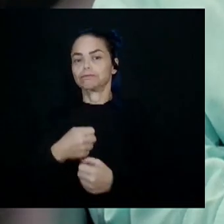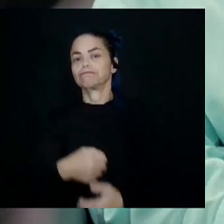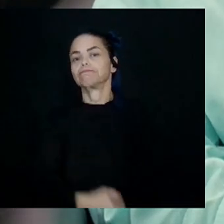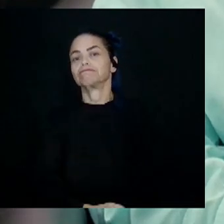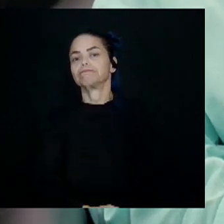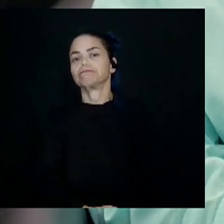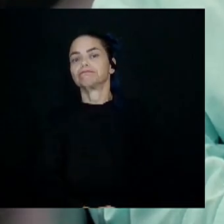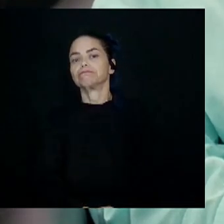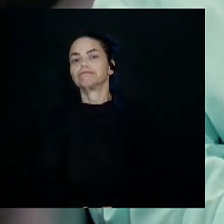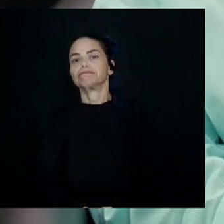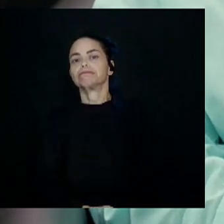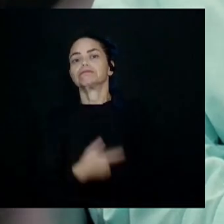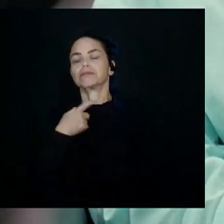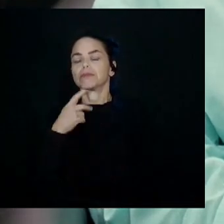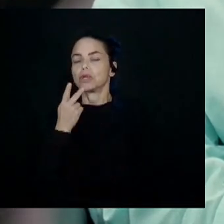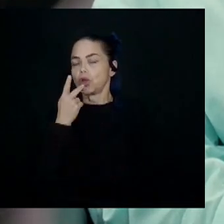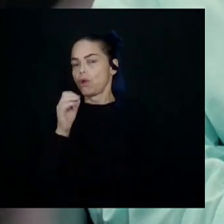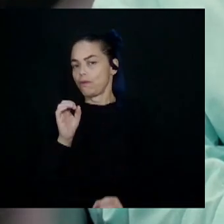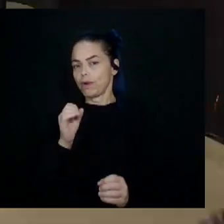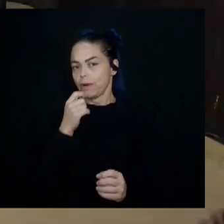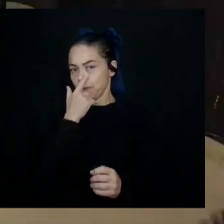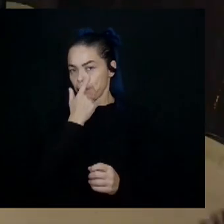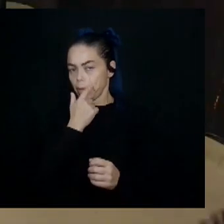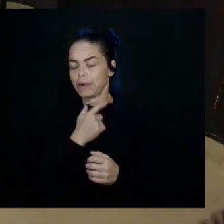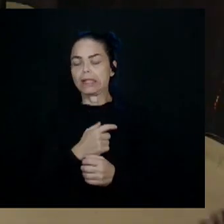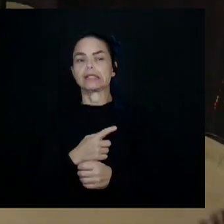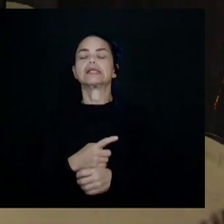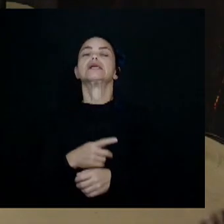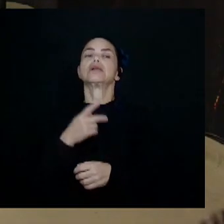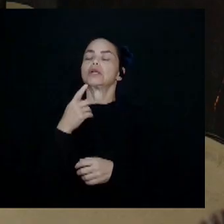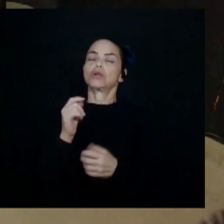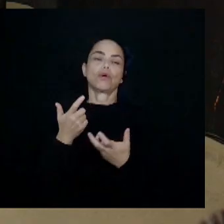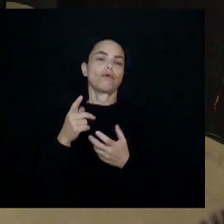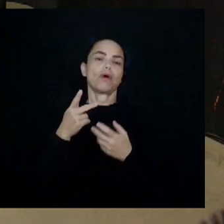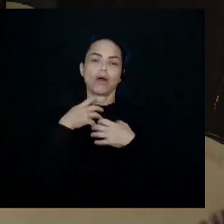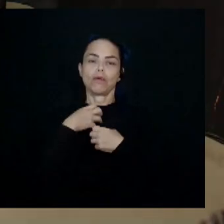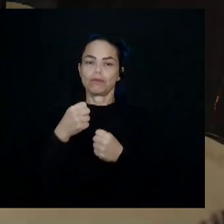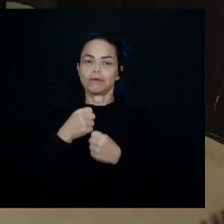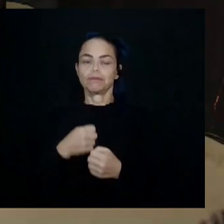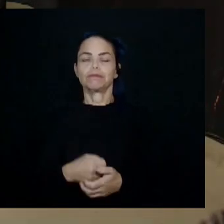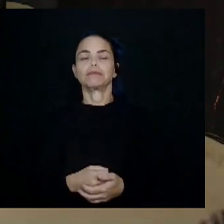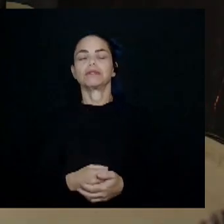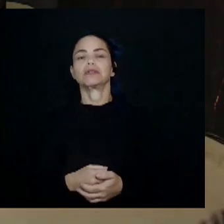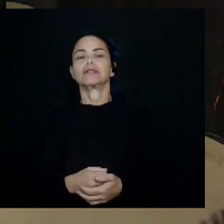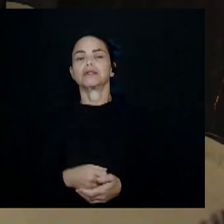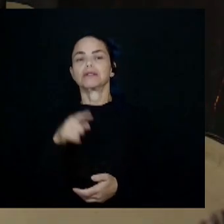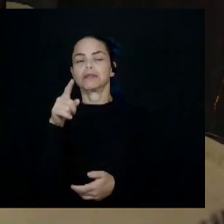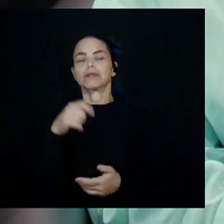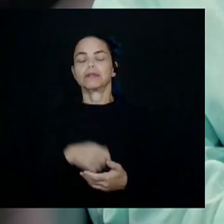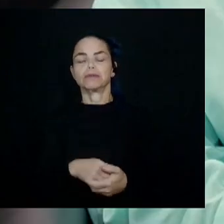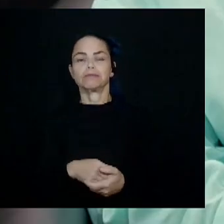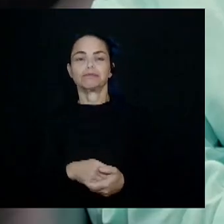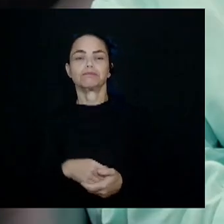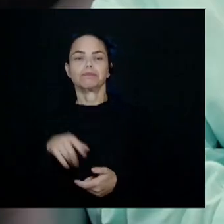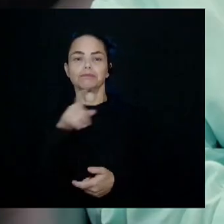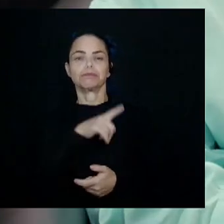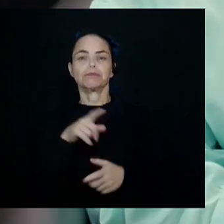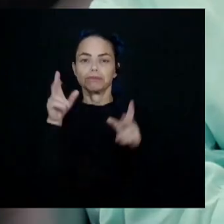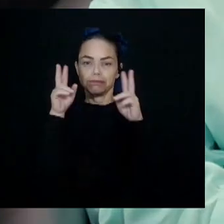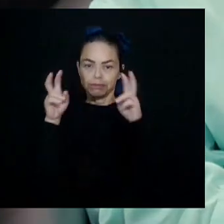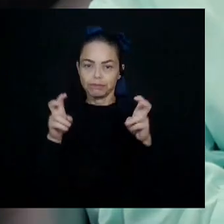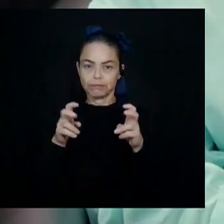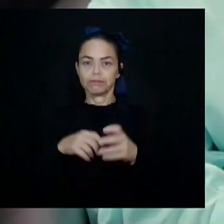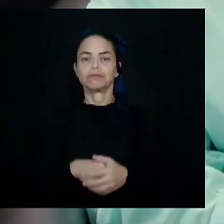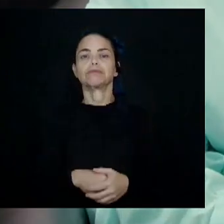pouco falado. Você bem falou, Rúbia. Você bem falou que esse assunto